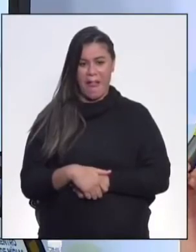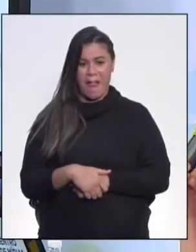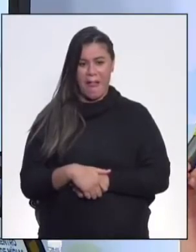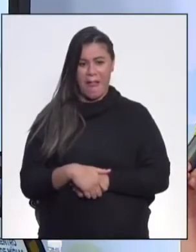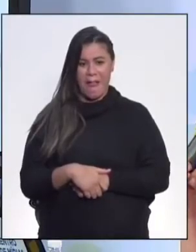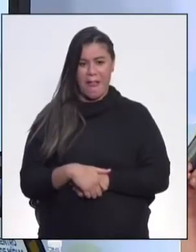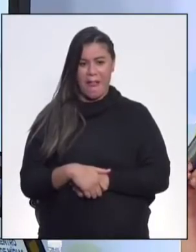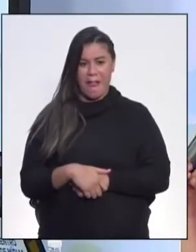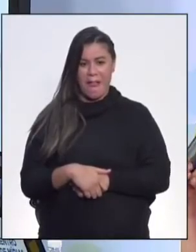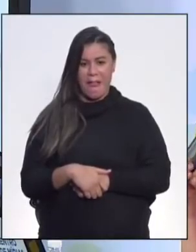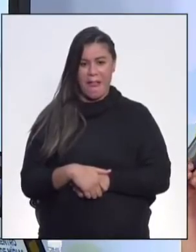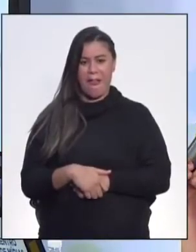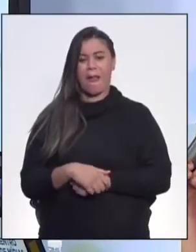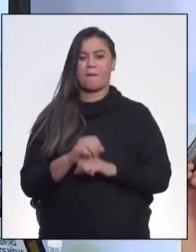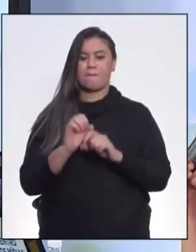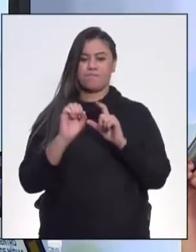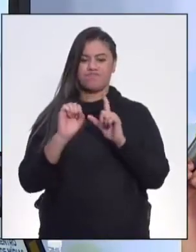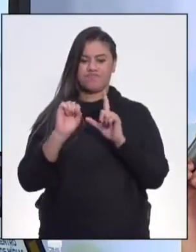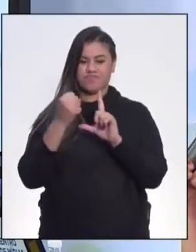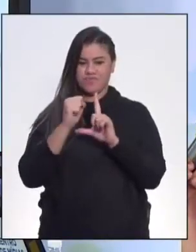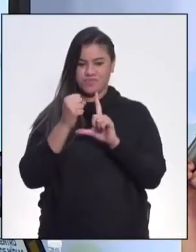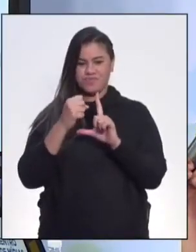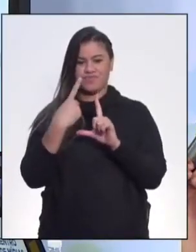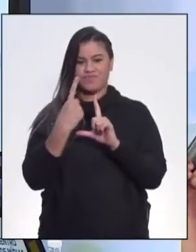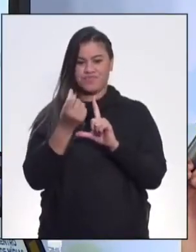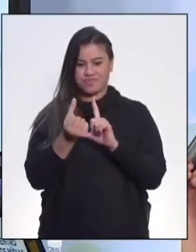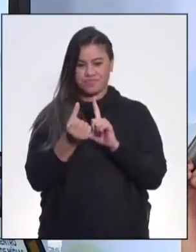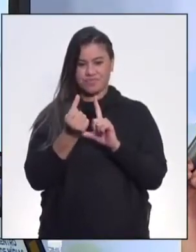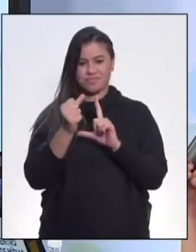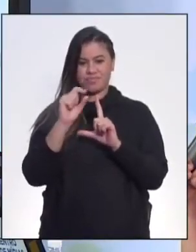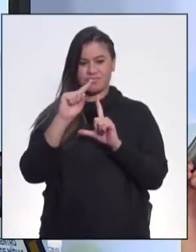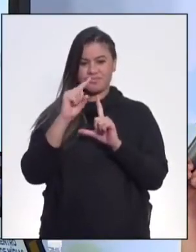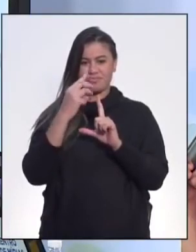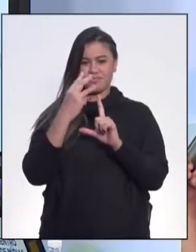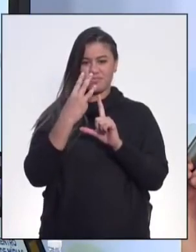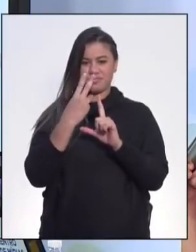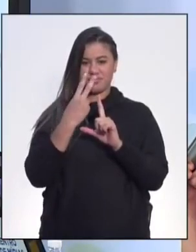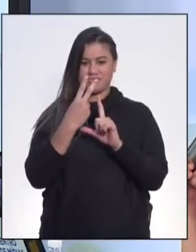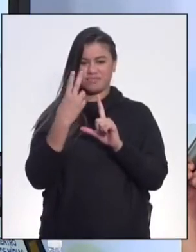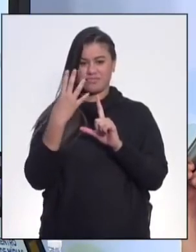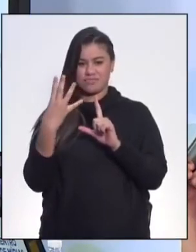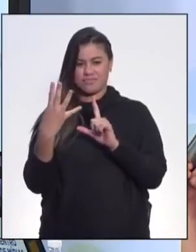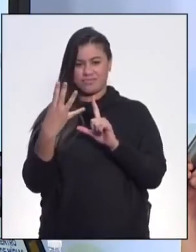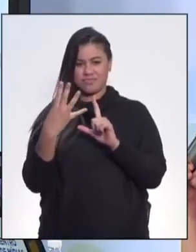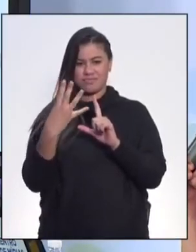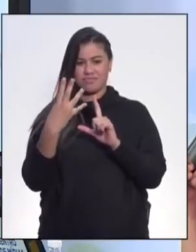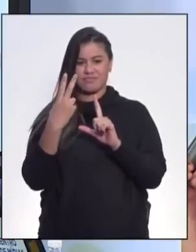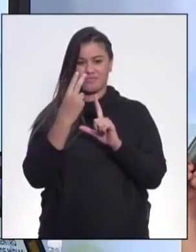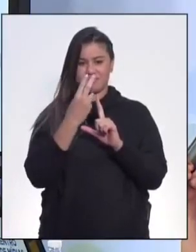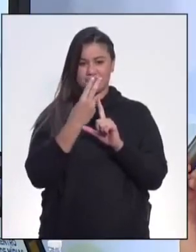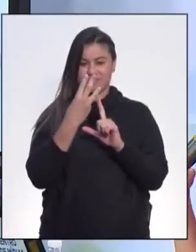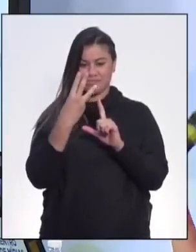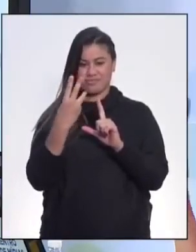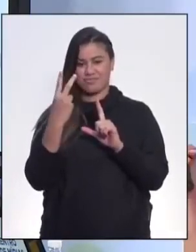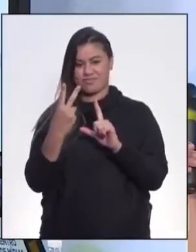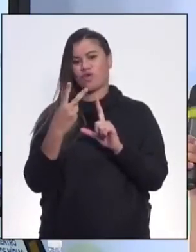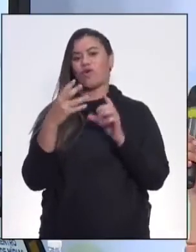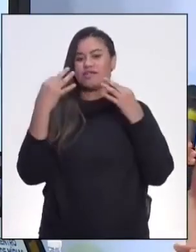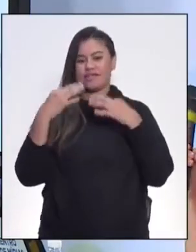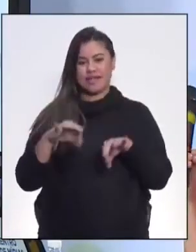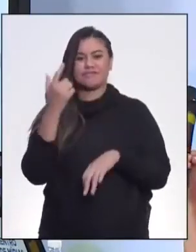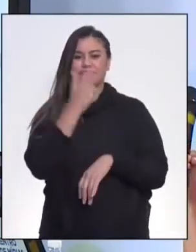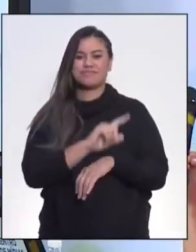aí vai caber. Então, esse aqui é o meu 8, 16, 24 e 32. Tá. Aqui eu vou